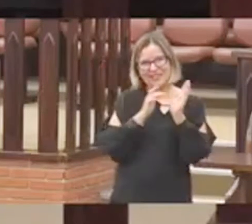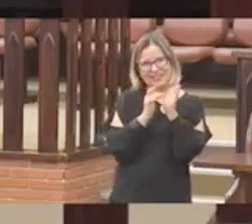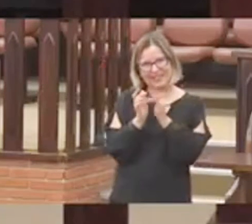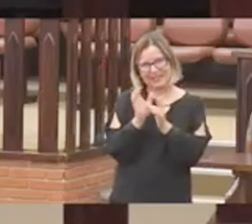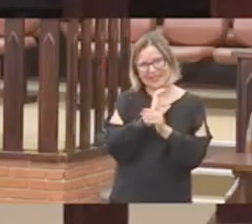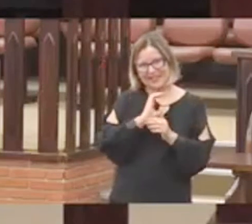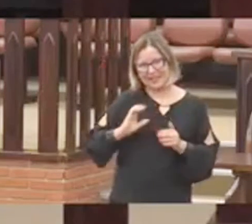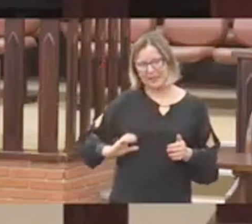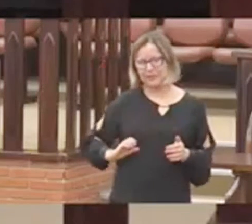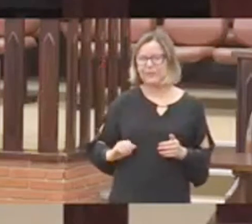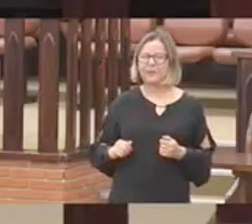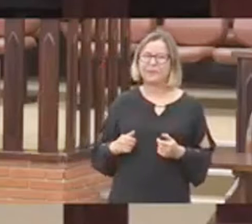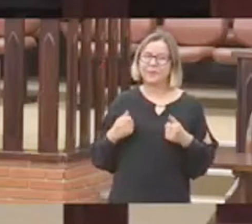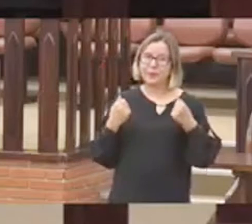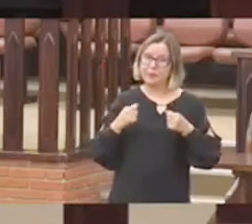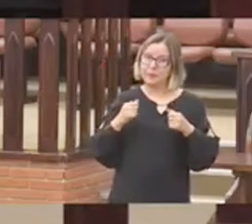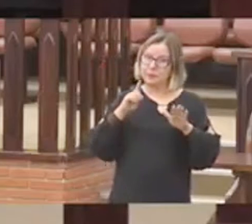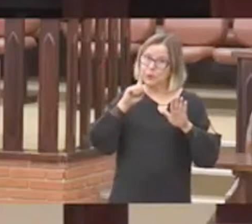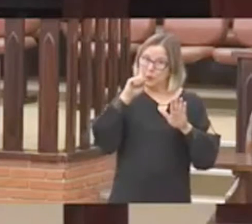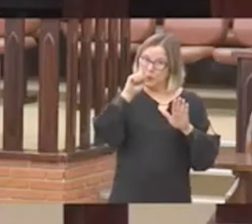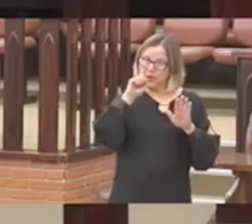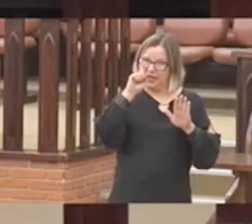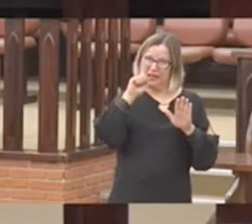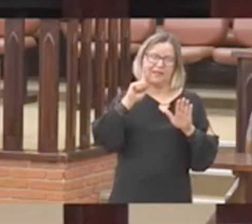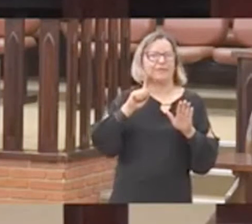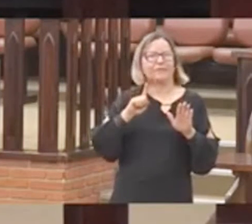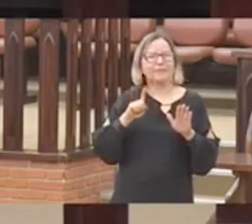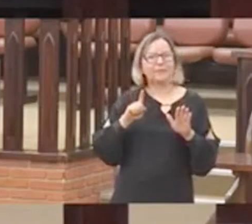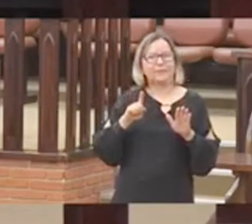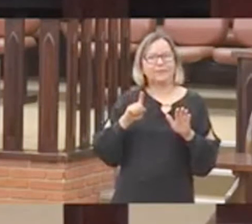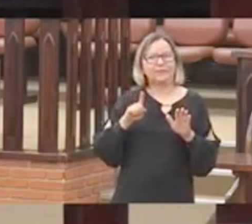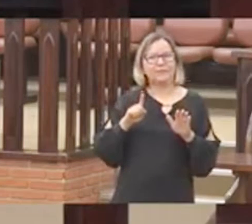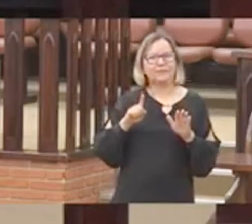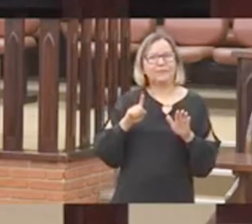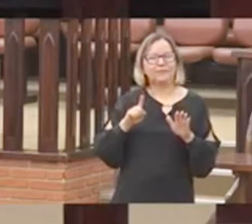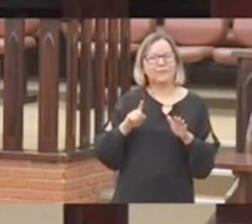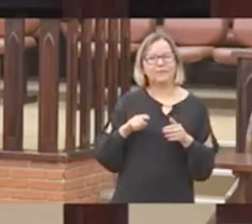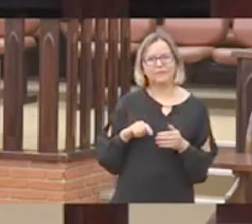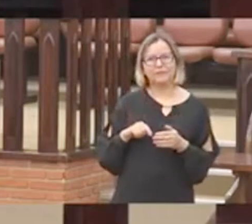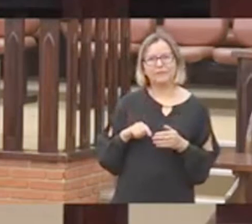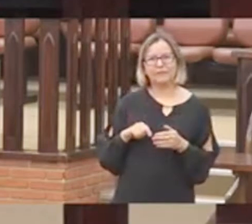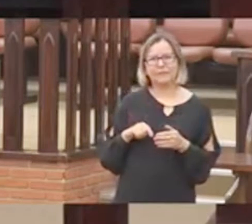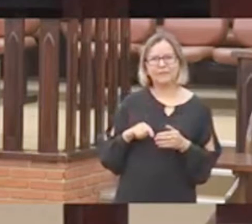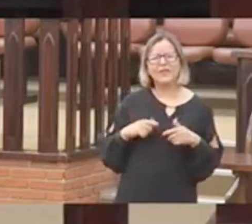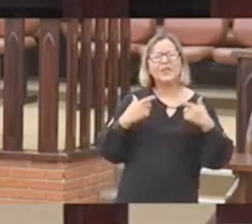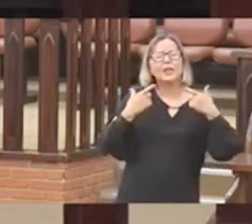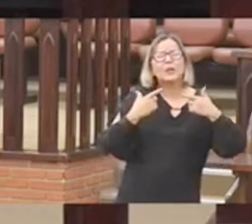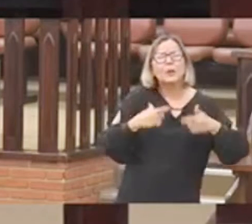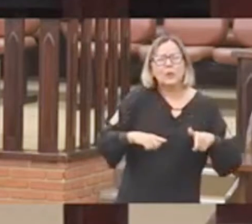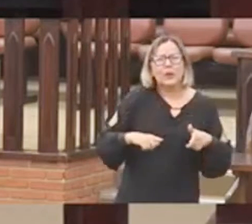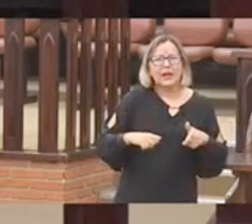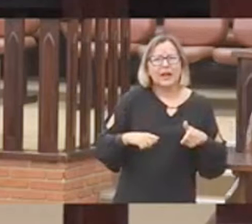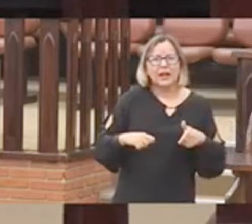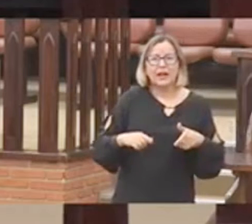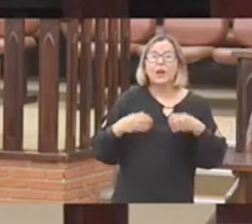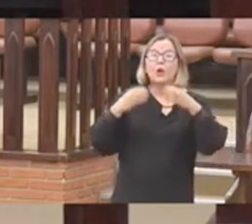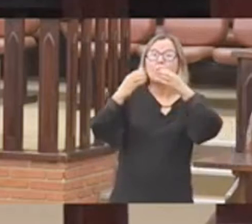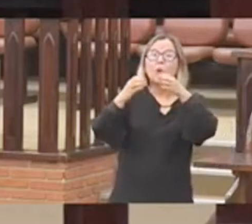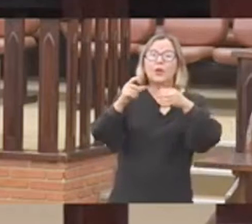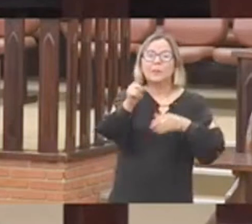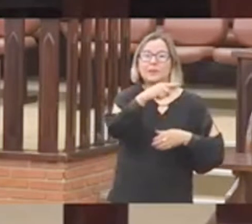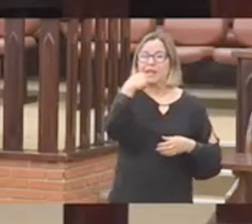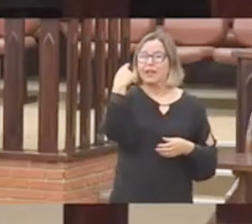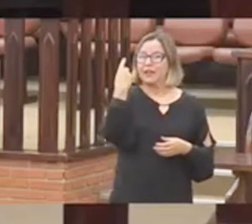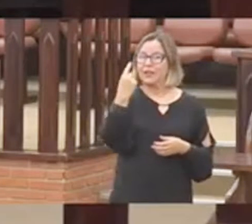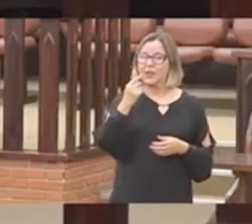Nós temos que tomar muito cuidado onde nós estamos colocando a nossa confiança. Como o